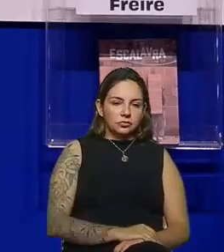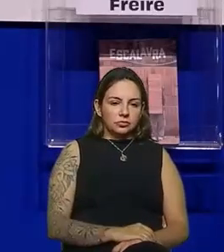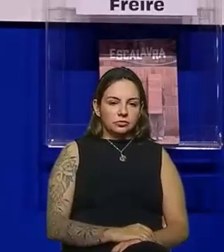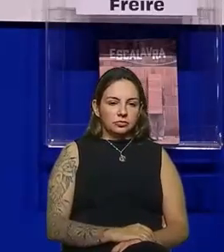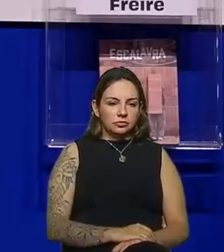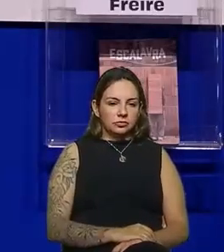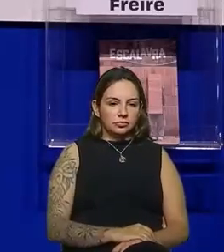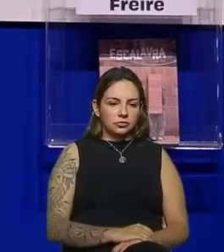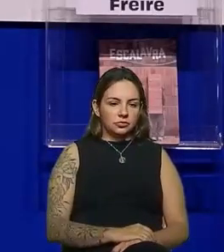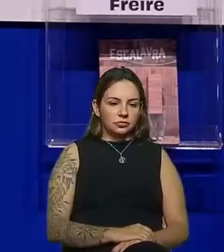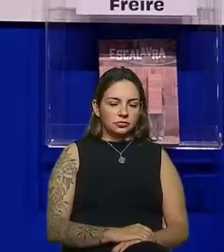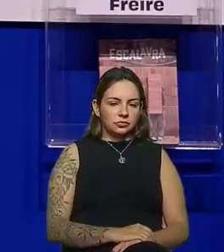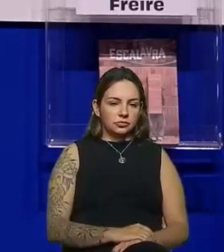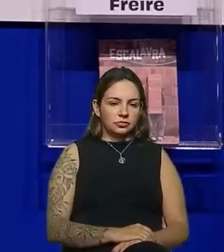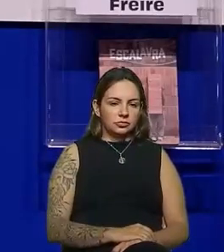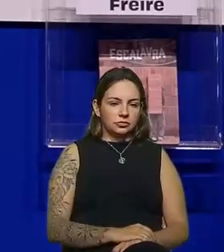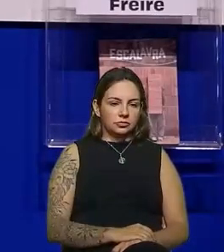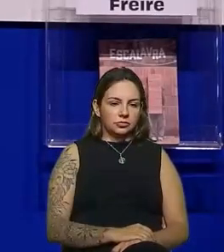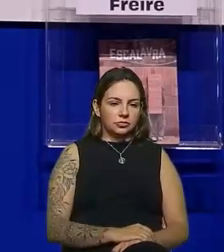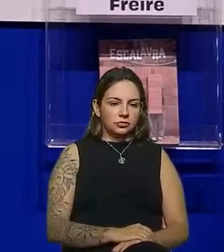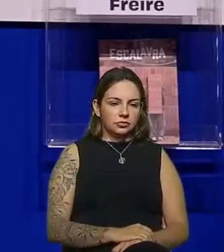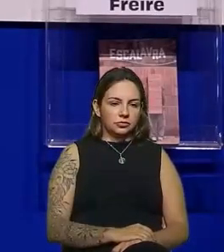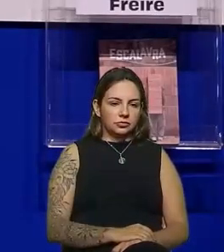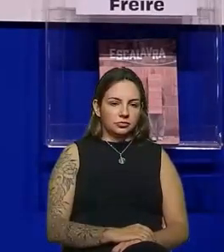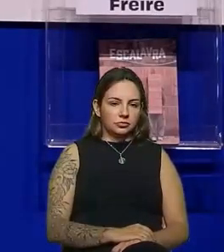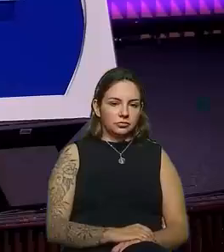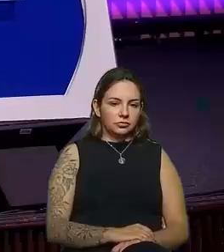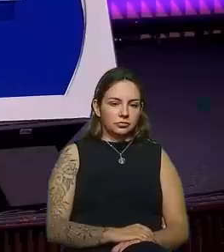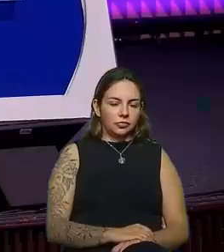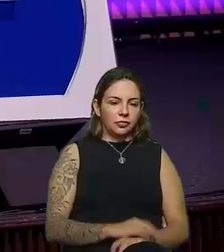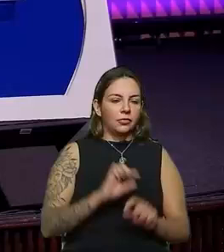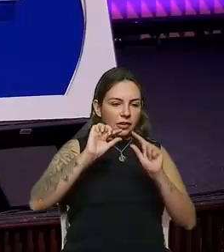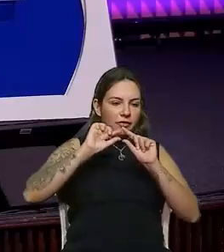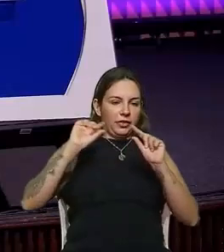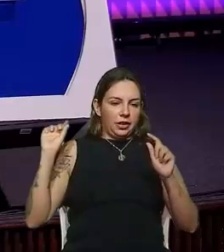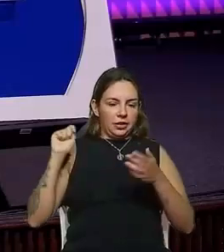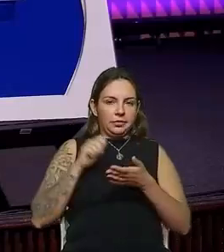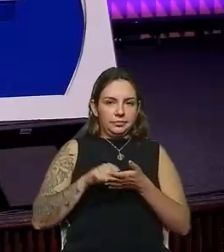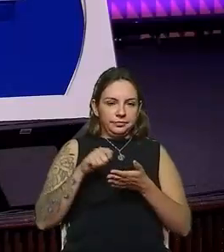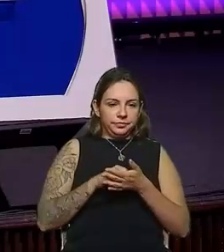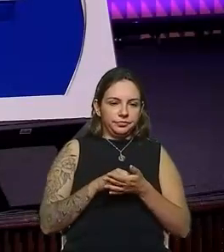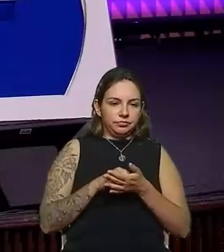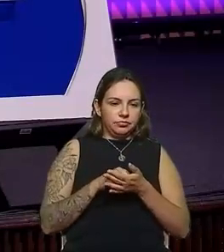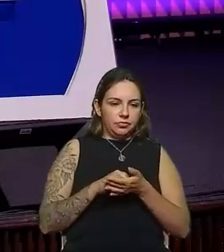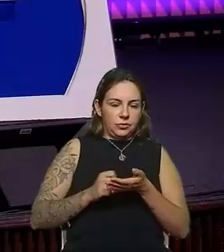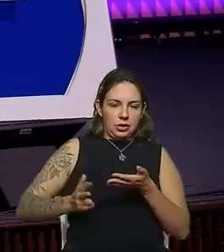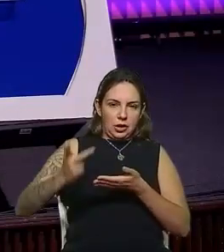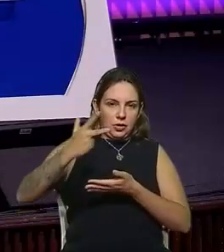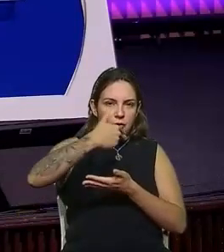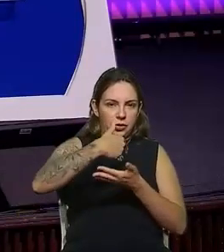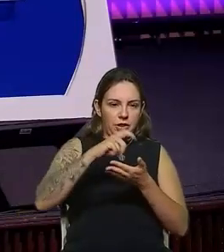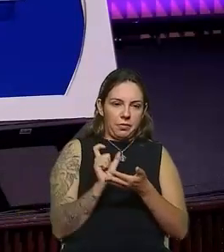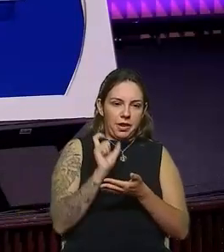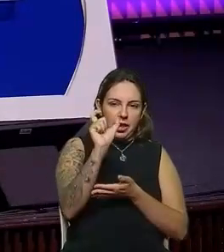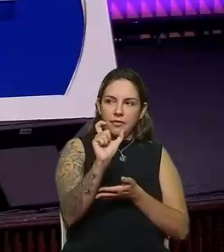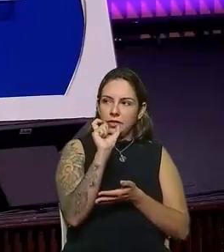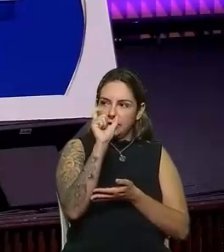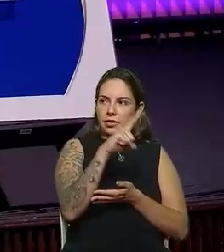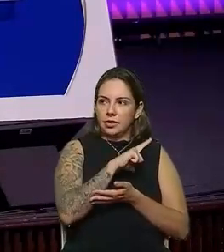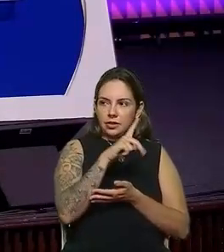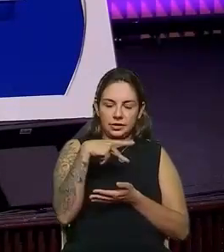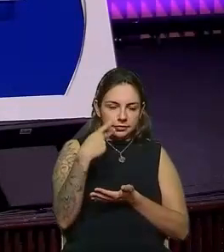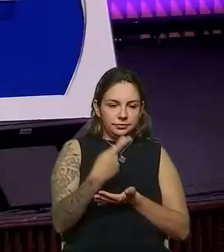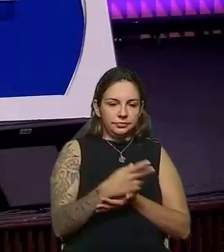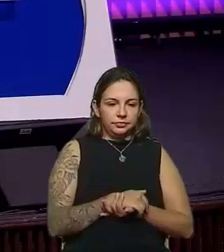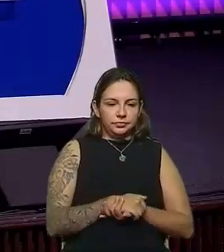Edmilson, enquanto você procura, sempre colocam aquela frase, escrever é cortar palavras, Sim. que o Drummond teria